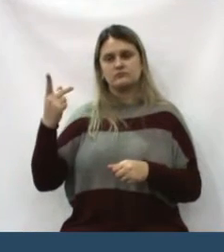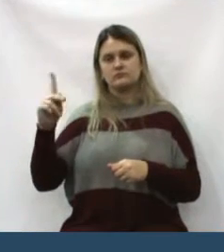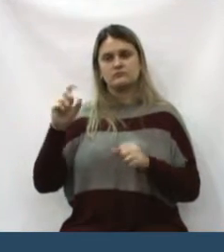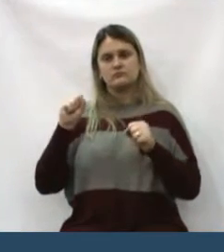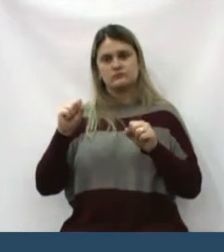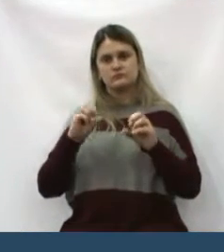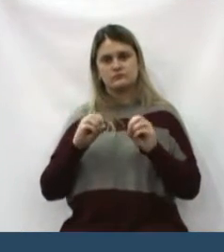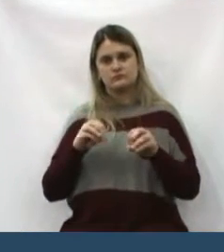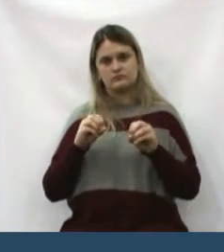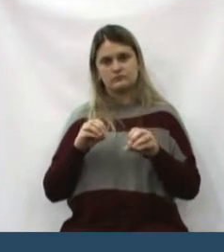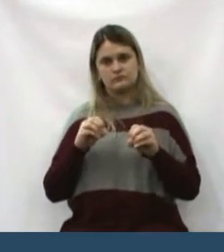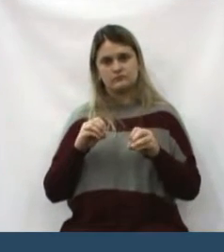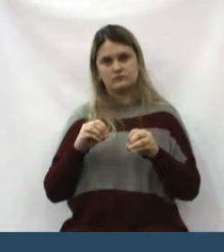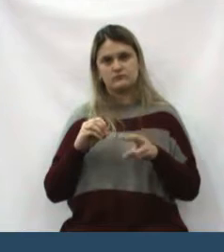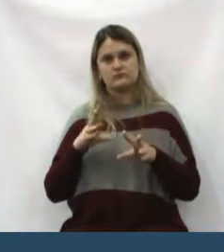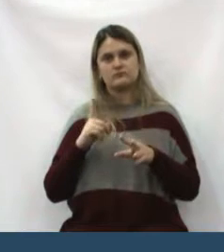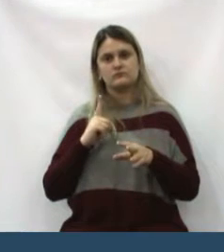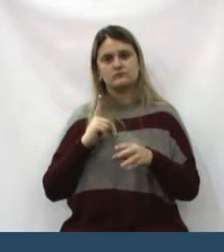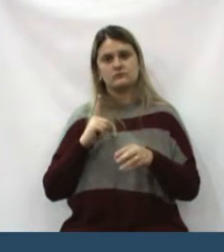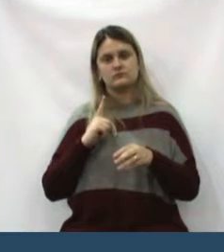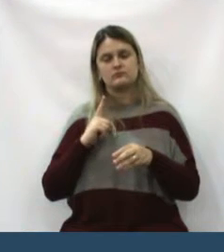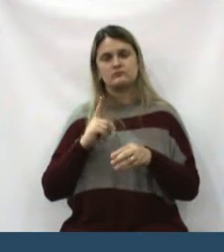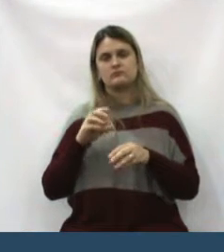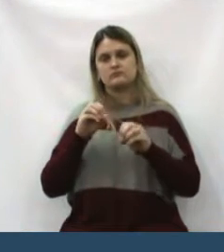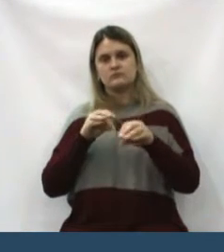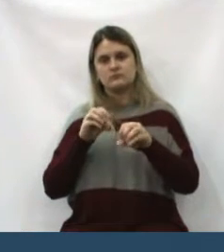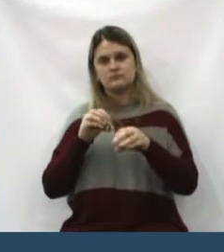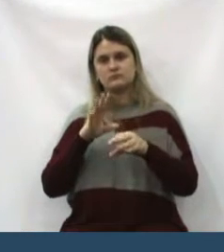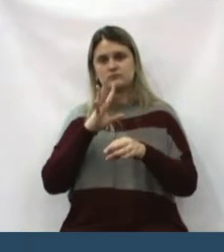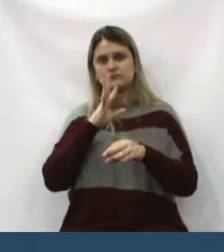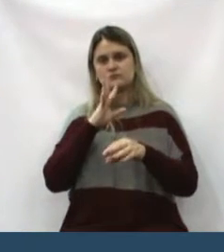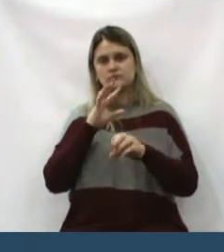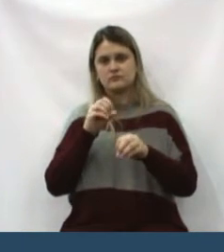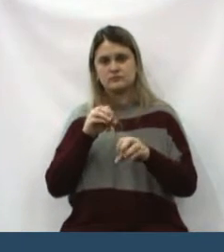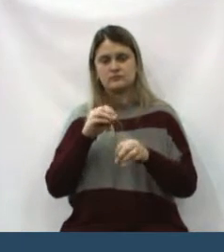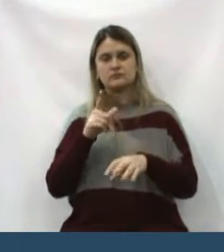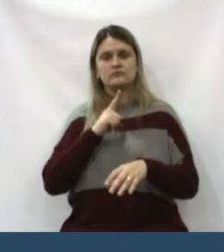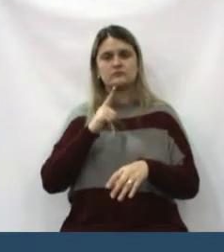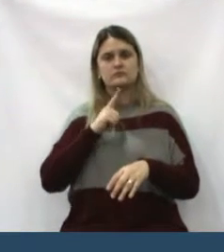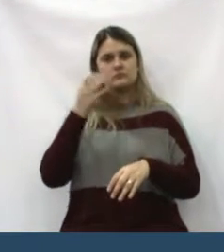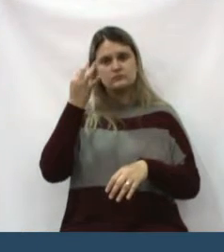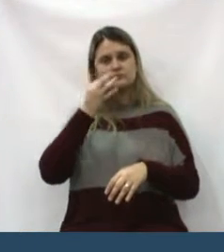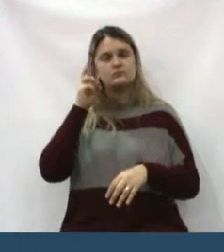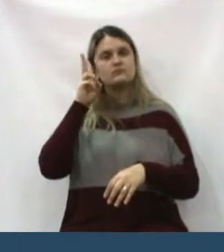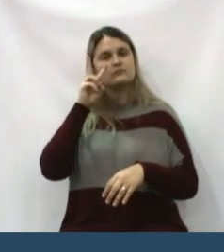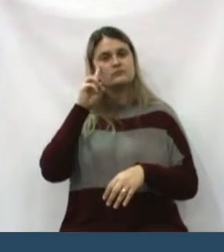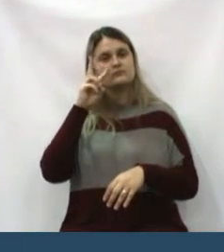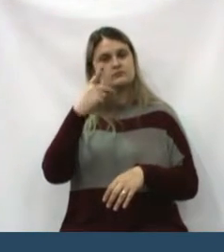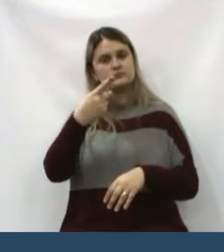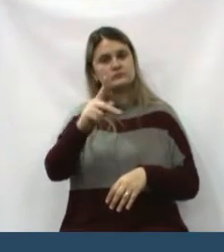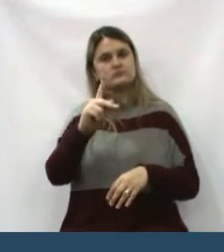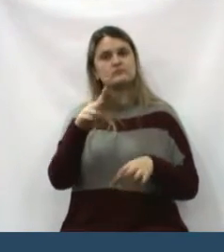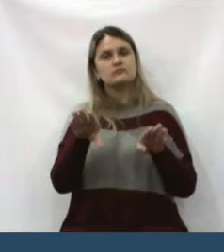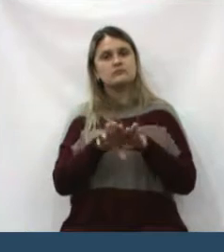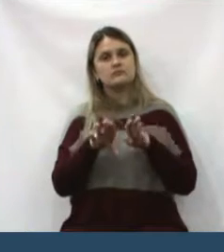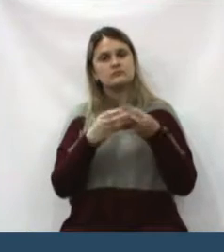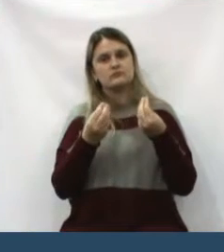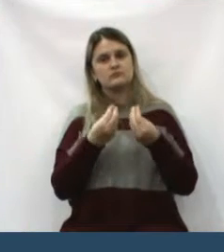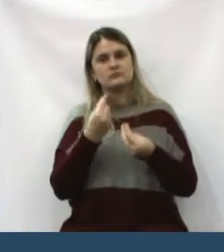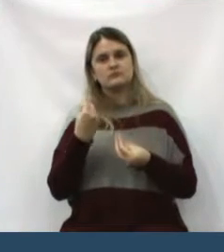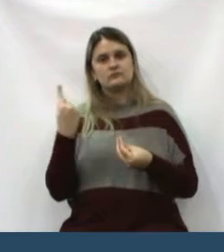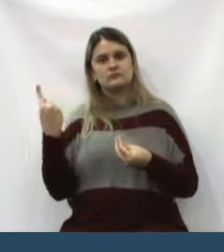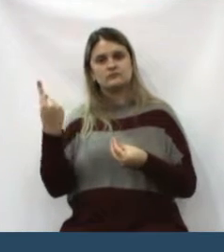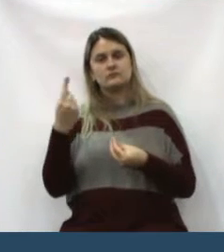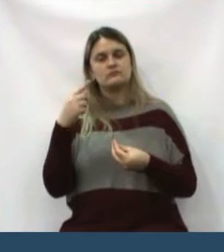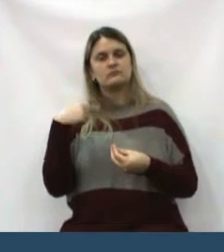a senhora pôde ensinar e passar o conhecimento a eles, eu tenho certeza que vem lembrar da senhora, assim como